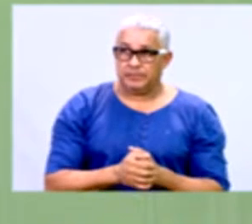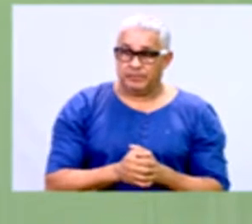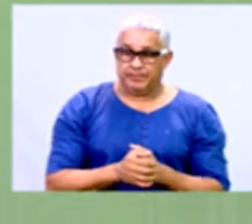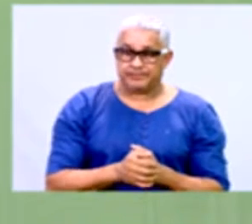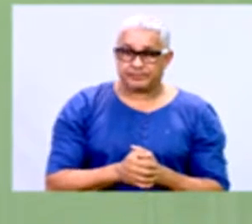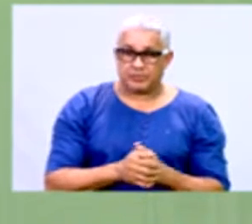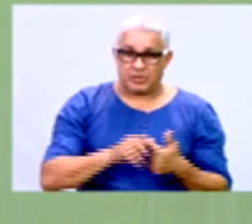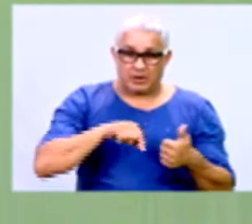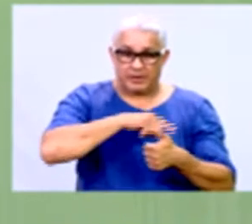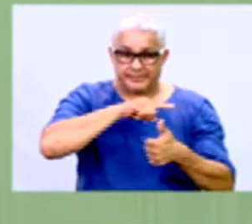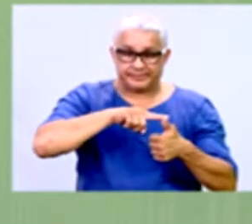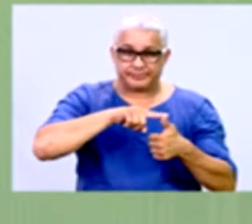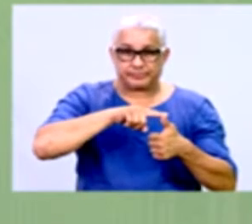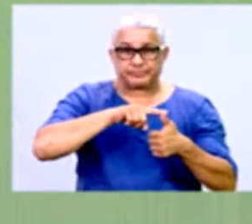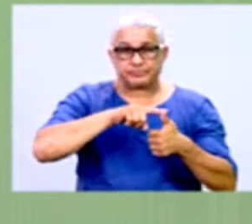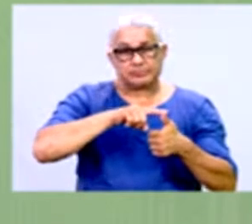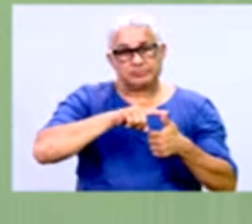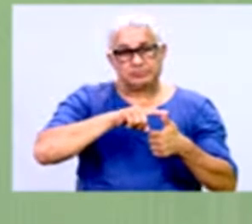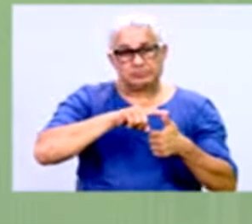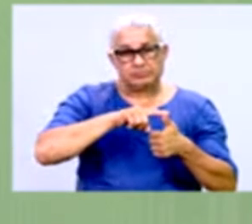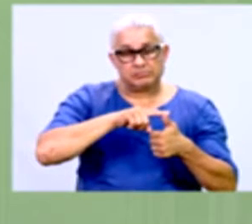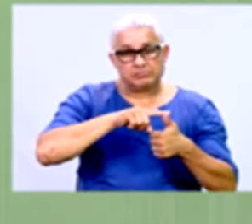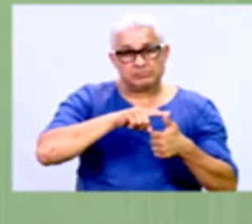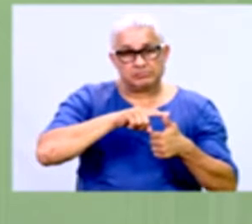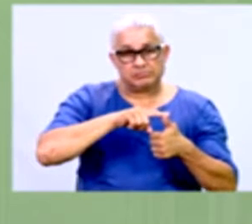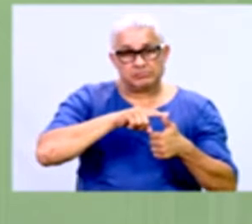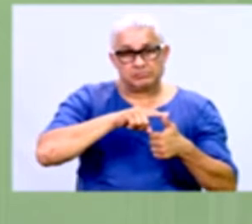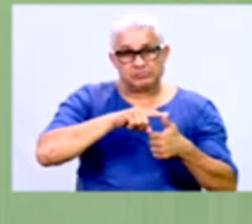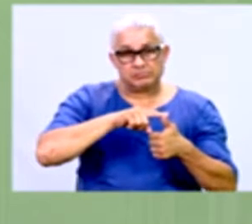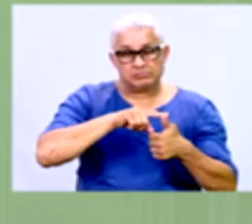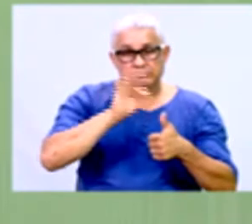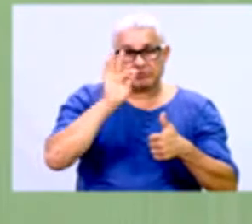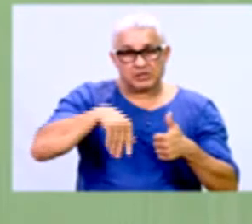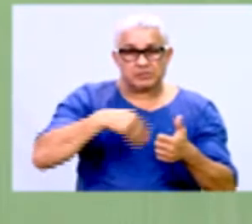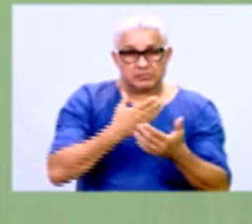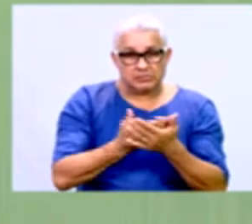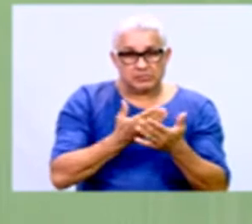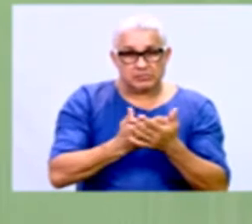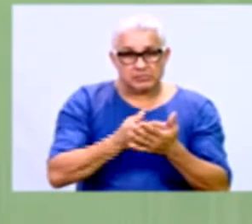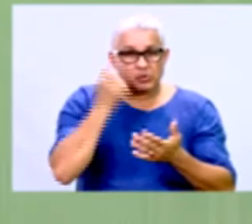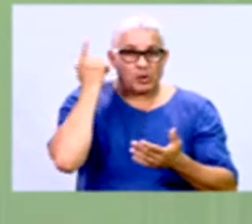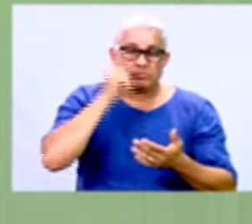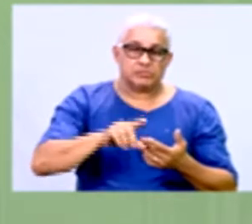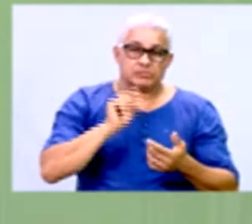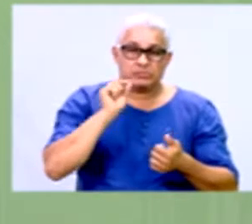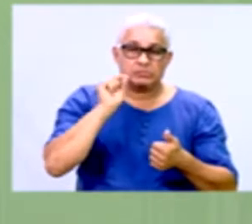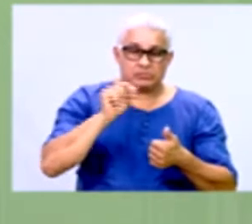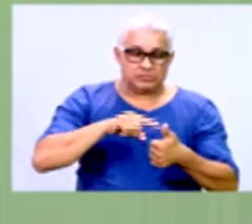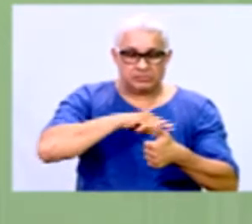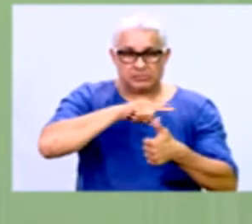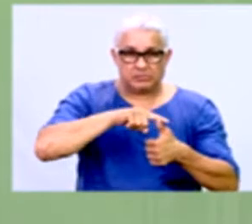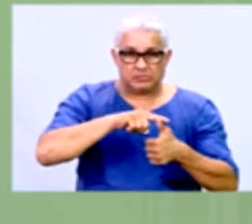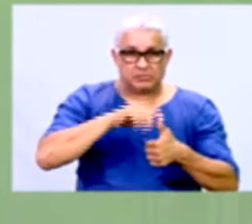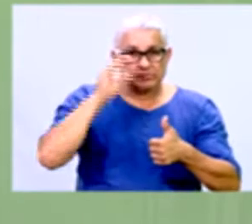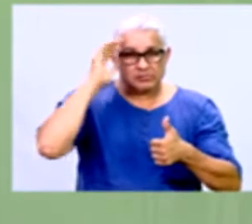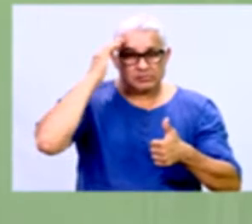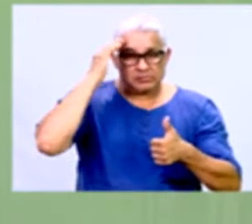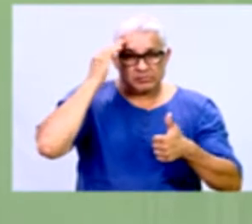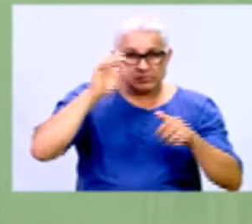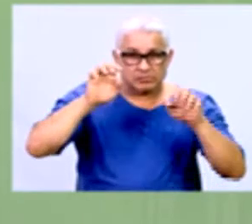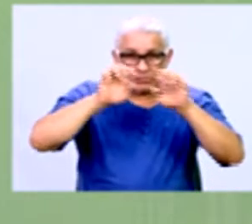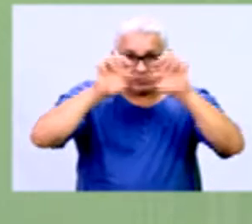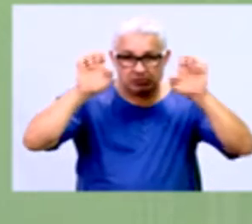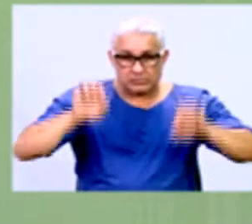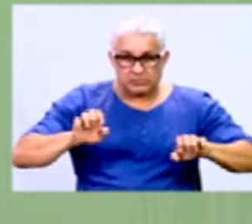gente chegar no final da aula e a gente ter atingido, né, são entender a estrutura